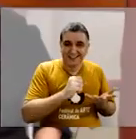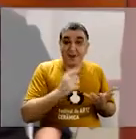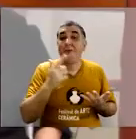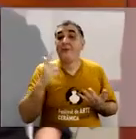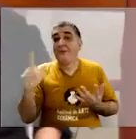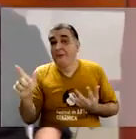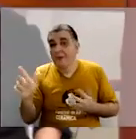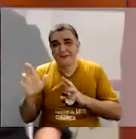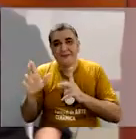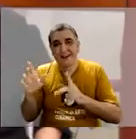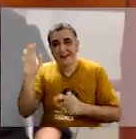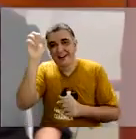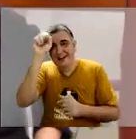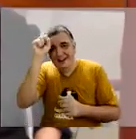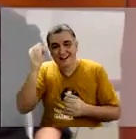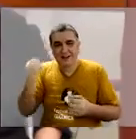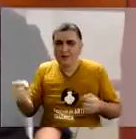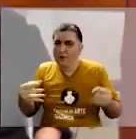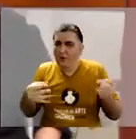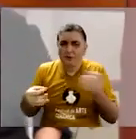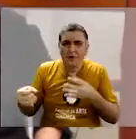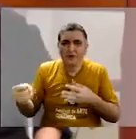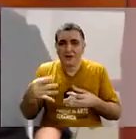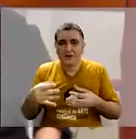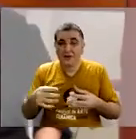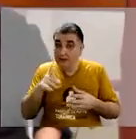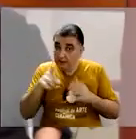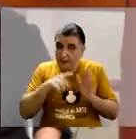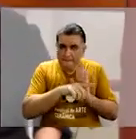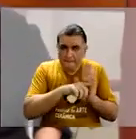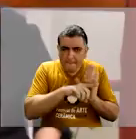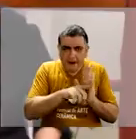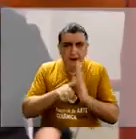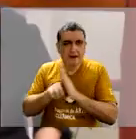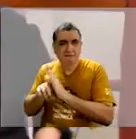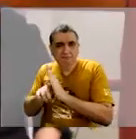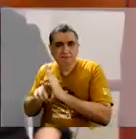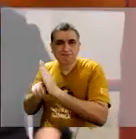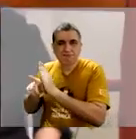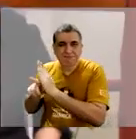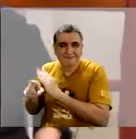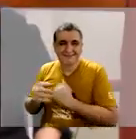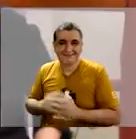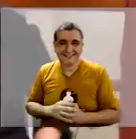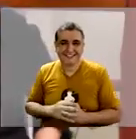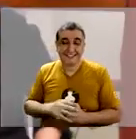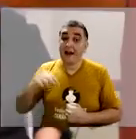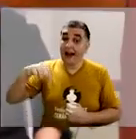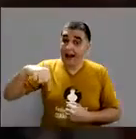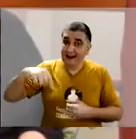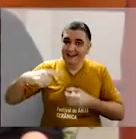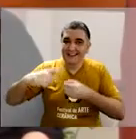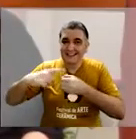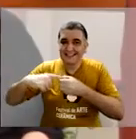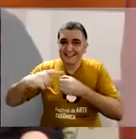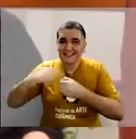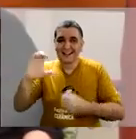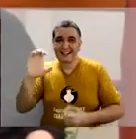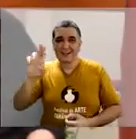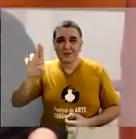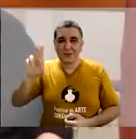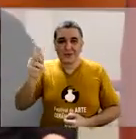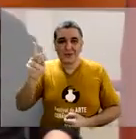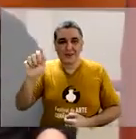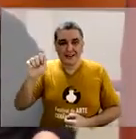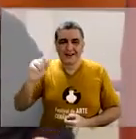ateliê depois, aprenda novas técnicas. Seja um pesquisador. Pesquise bastante, venha para a Cunha, aqui